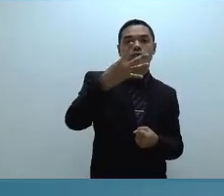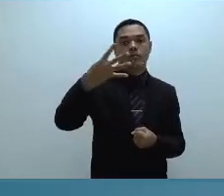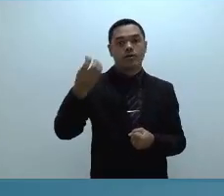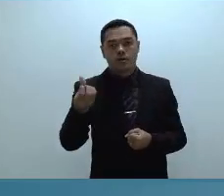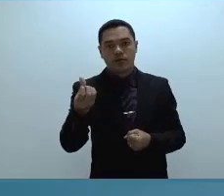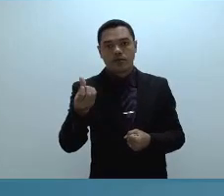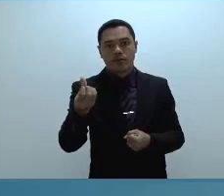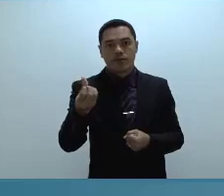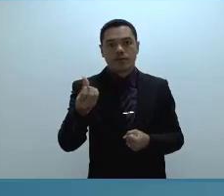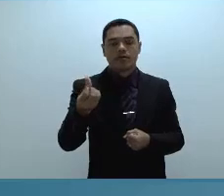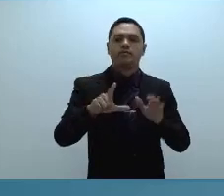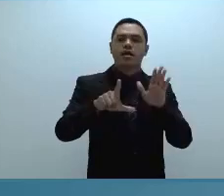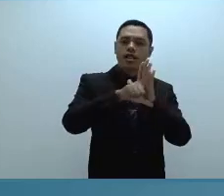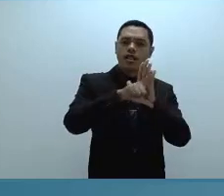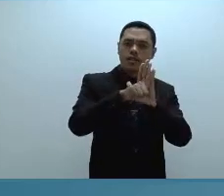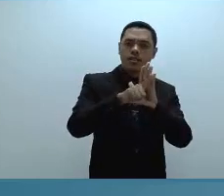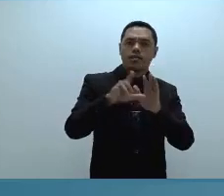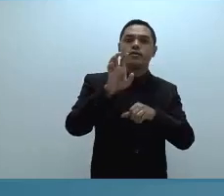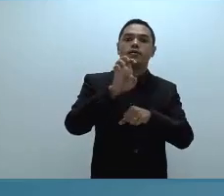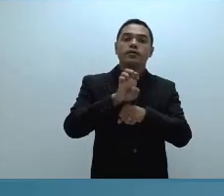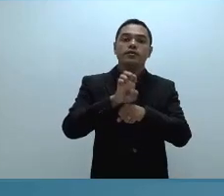Estadual,